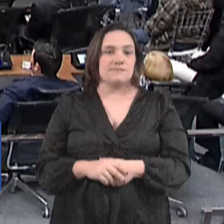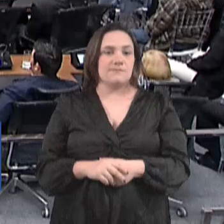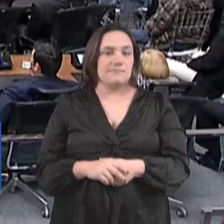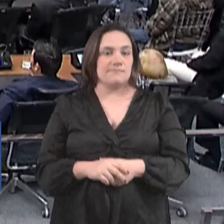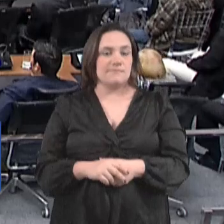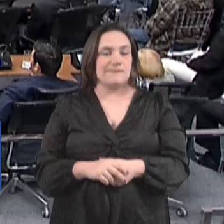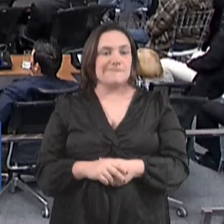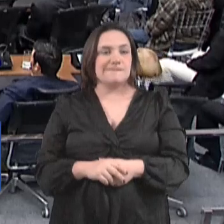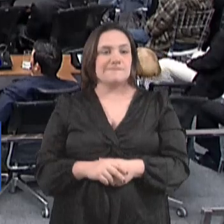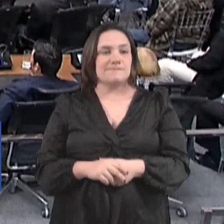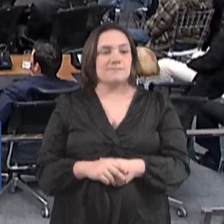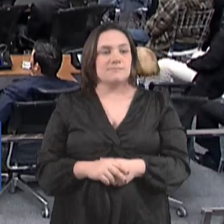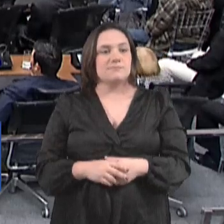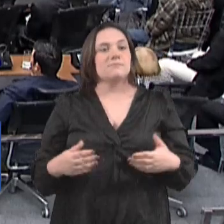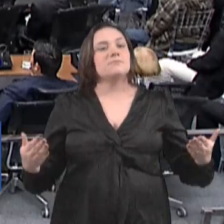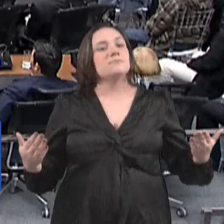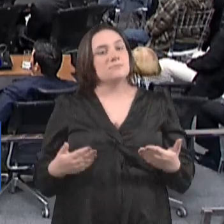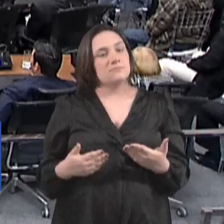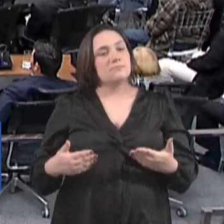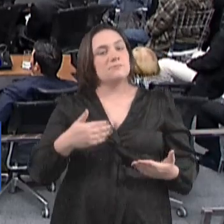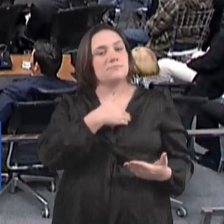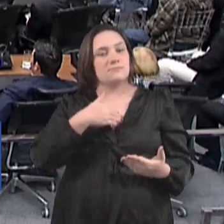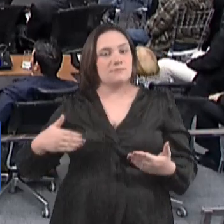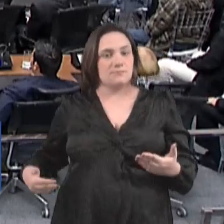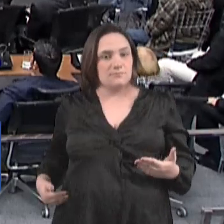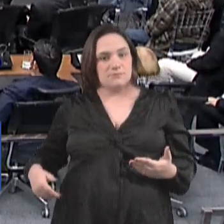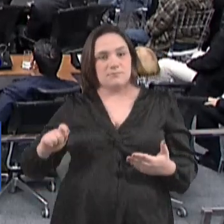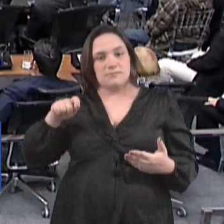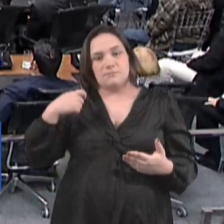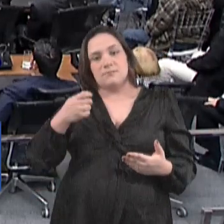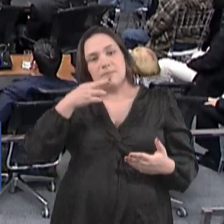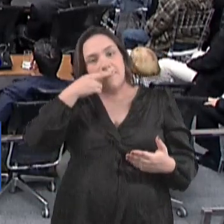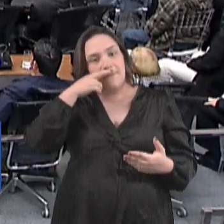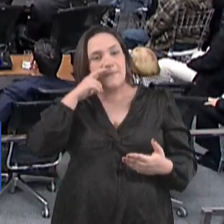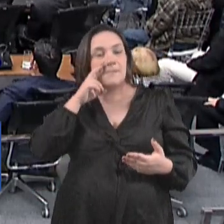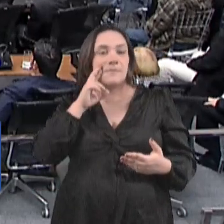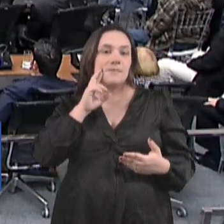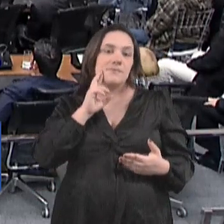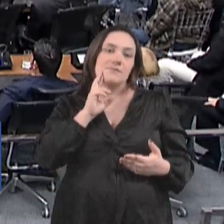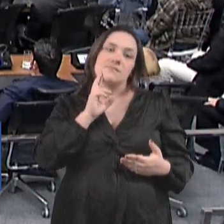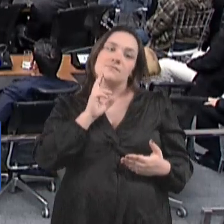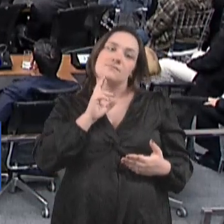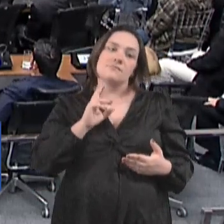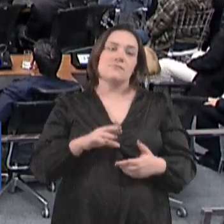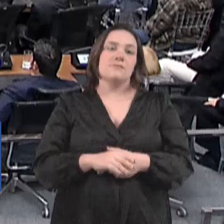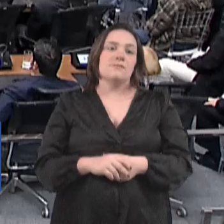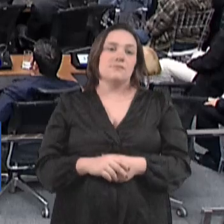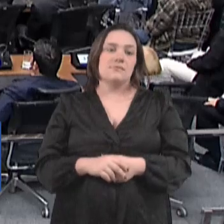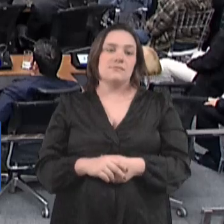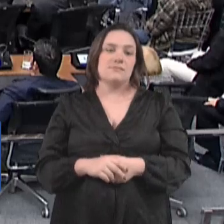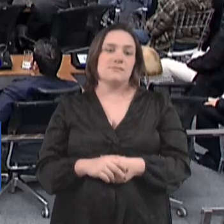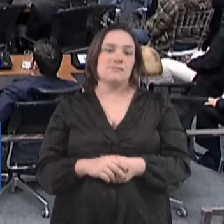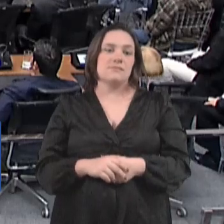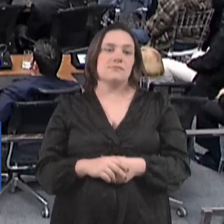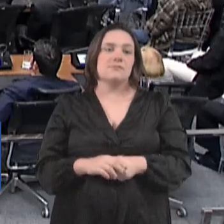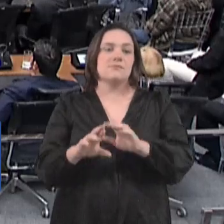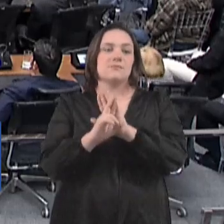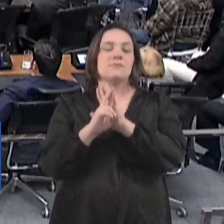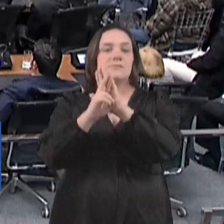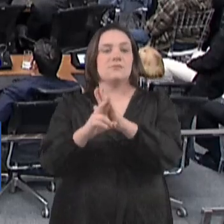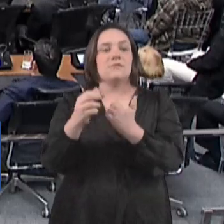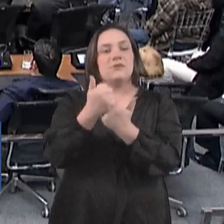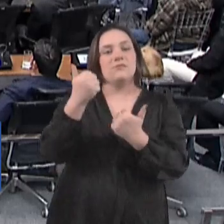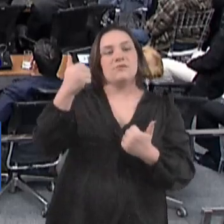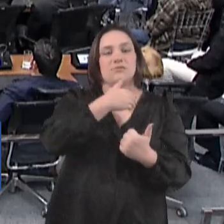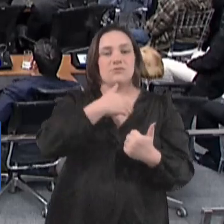Excelência o Senhor Eduardo Correia Riedel, governador do Estado de Mato Grosso do Sul, que está aqui representado pelo vice-governador,